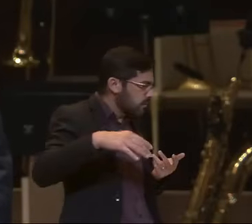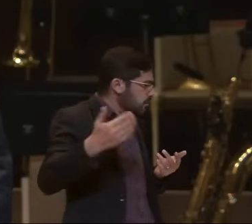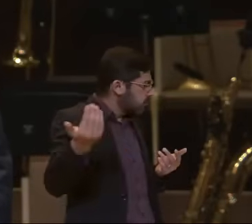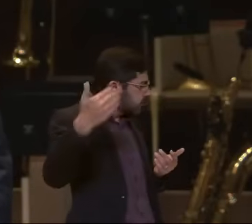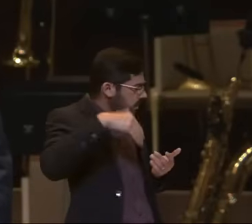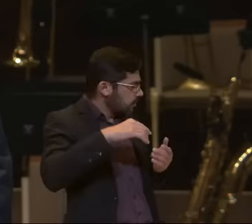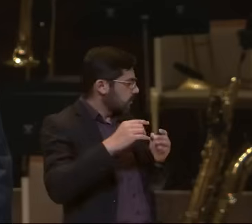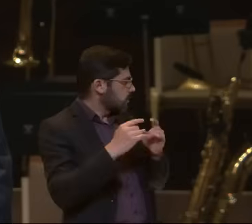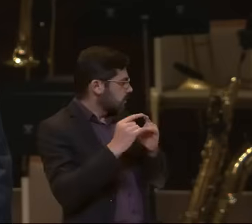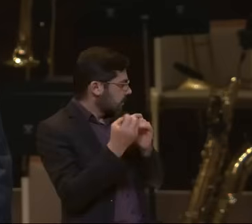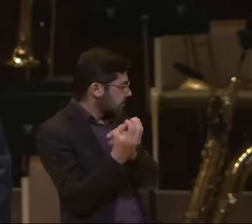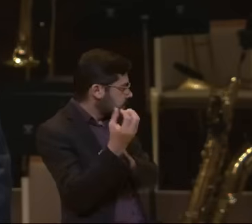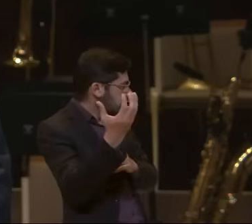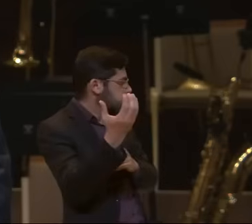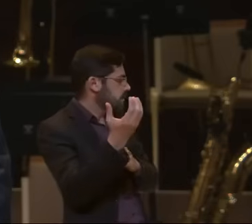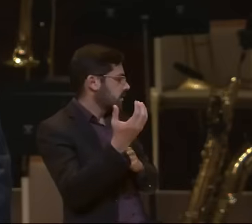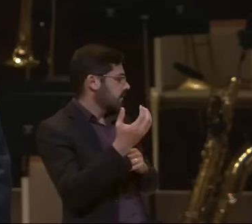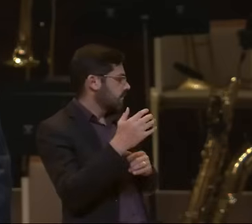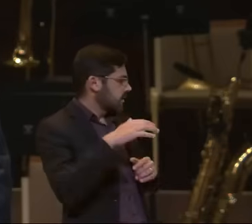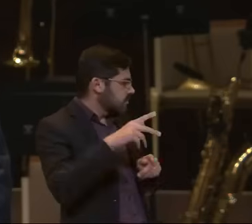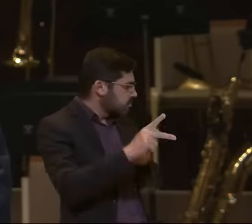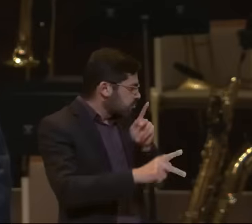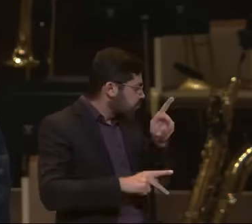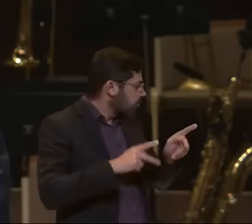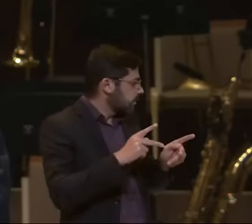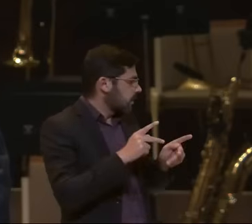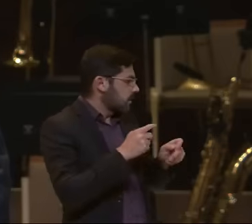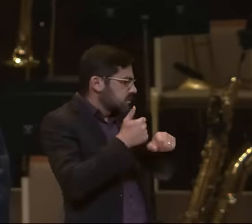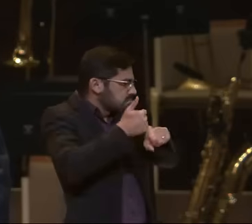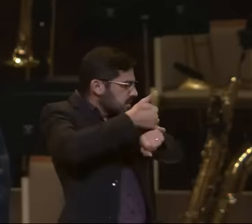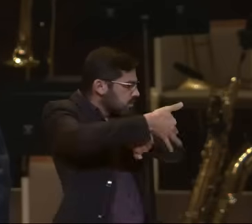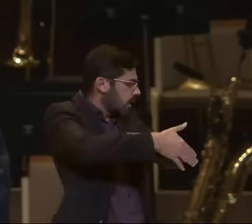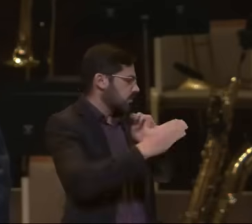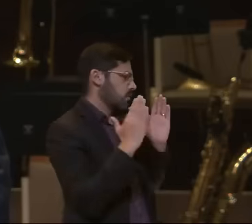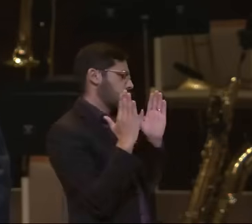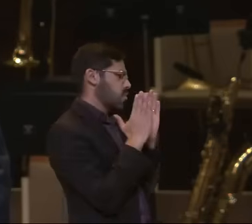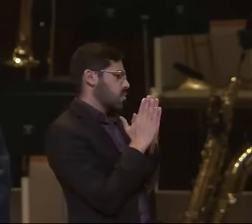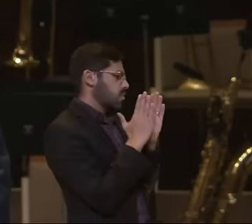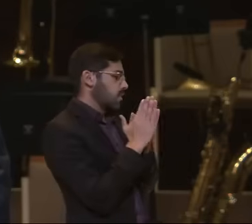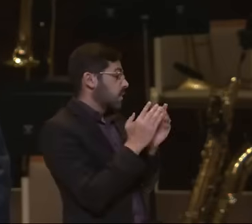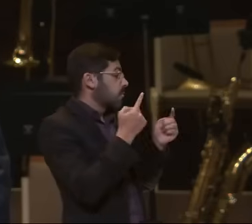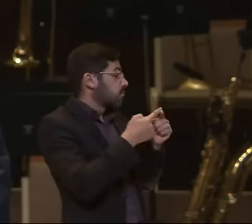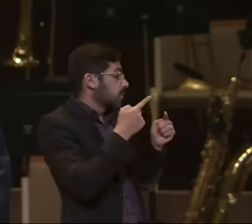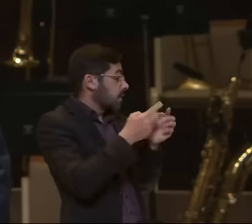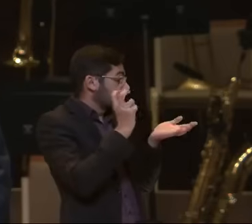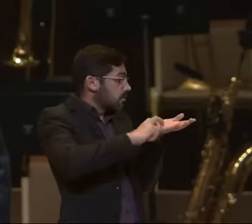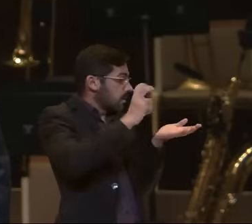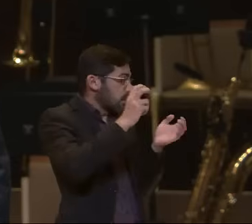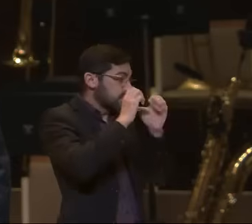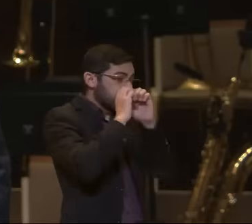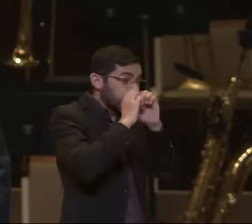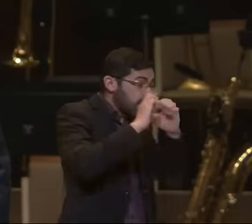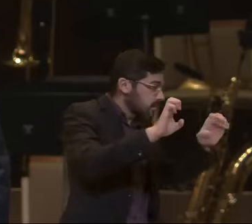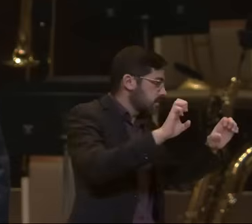cá. Esse povo passou a noite orando, porque de manhã eles tinham que